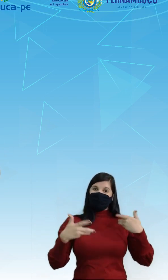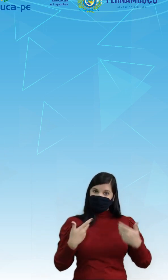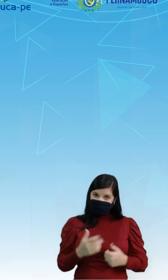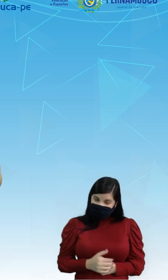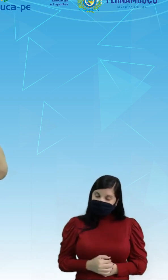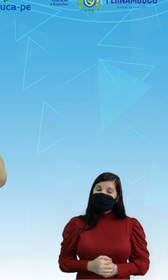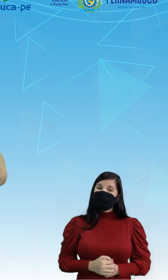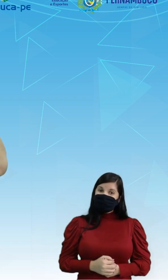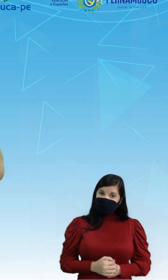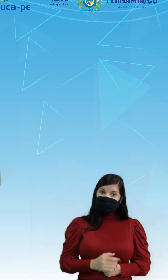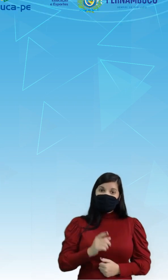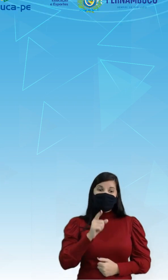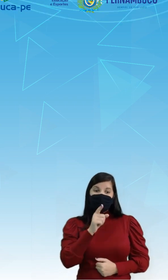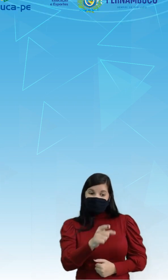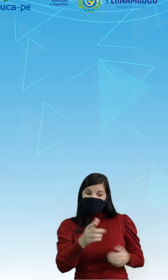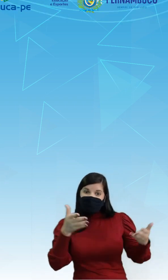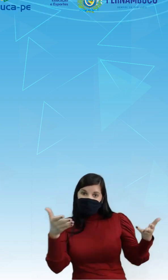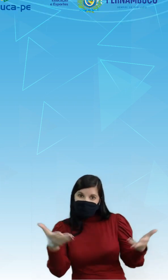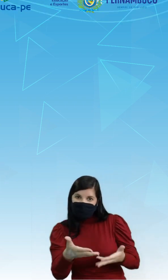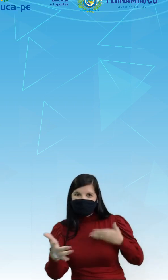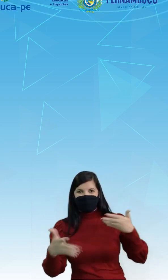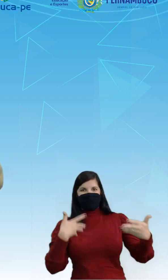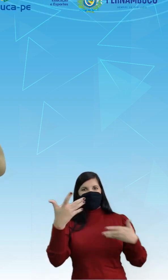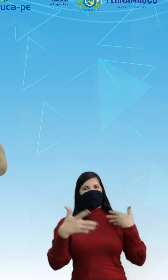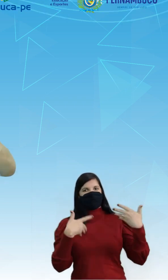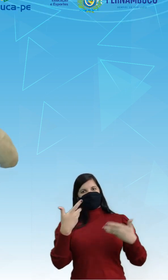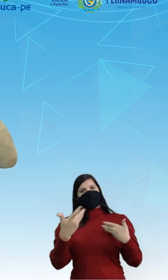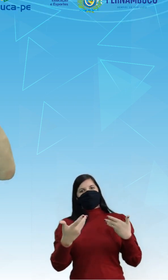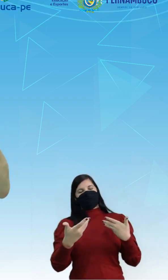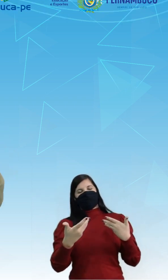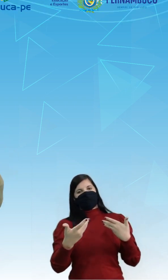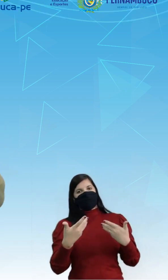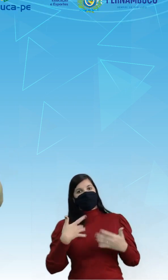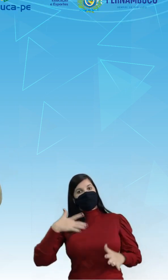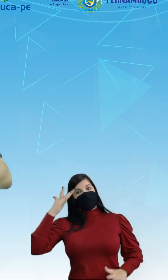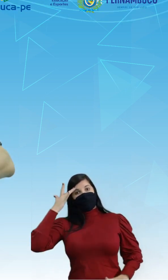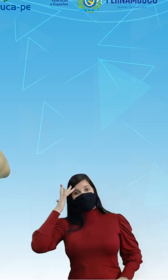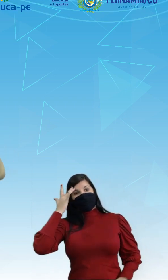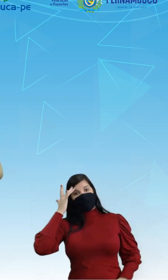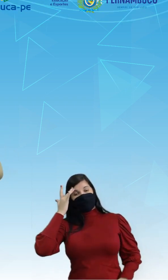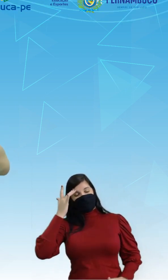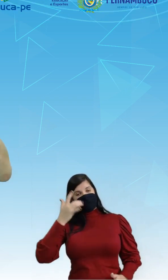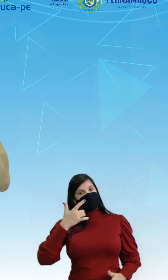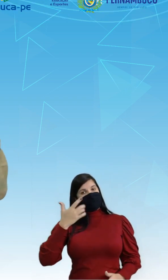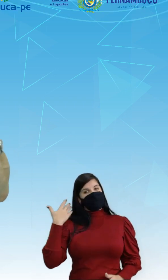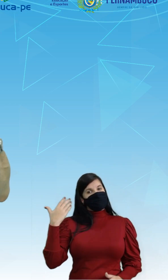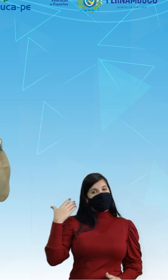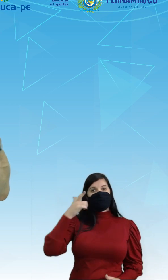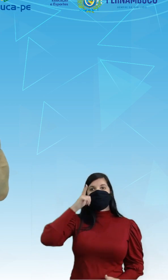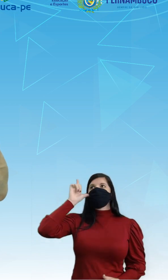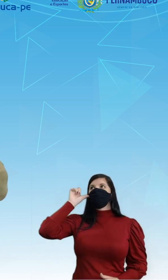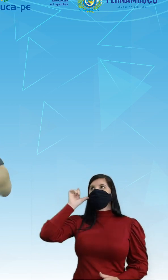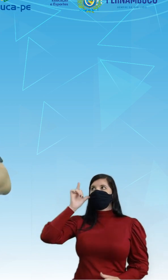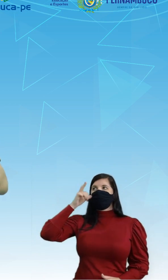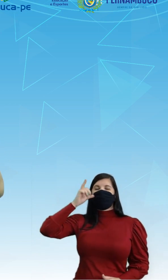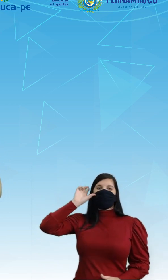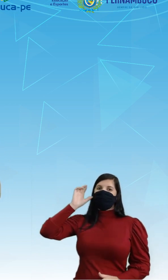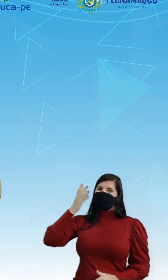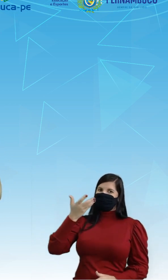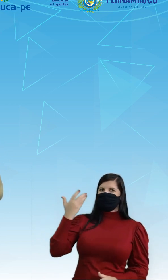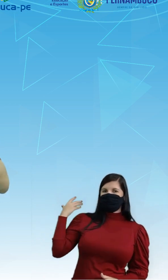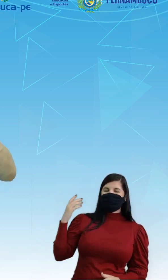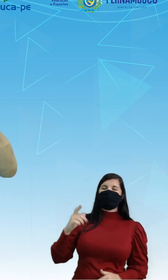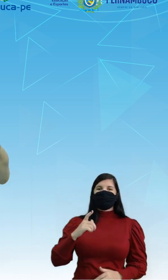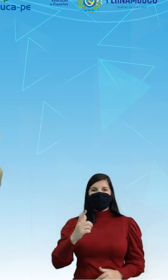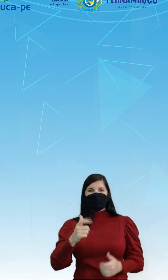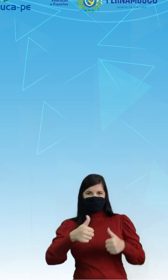Quando eu digo, mas você hoje está muito animado, pressupõe que outro dia, que ontem, certo? Em outro